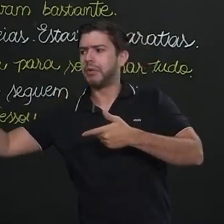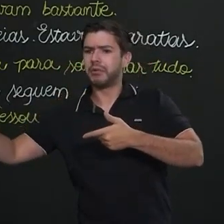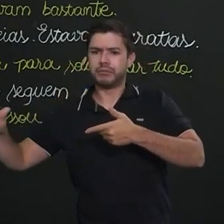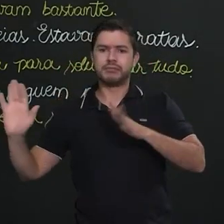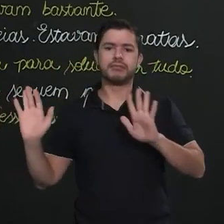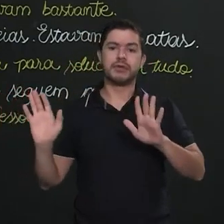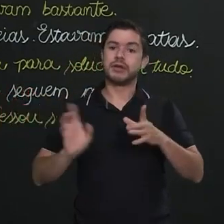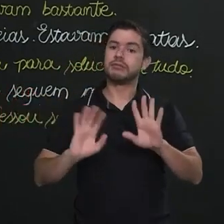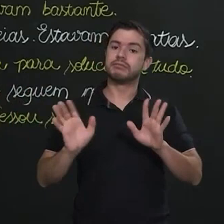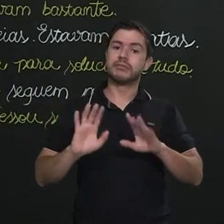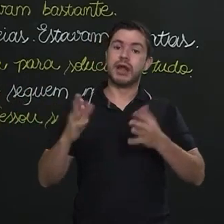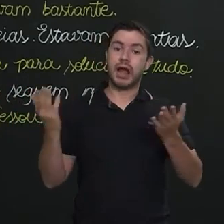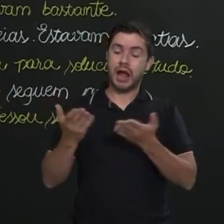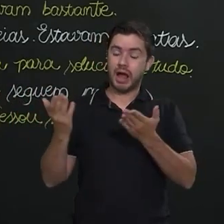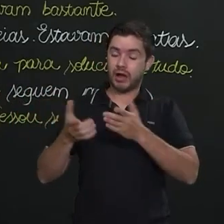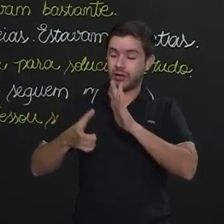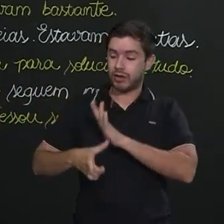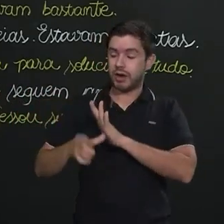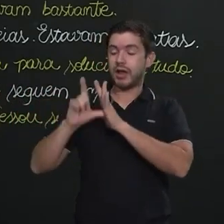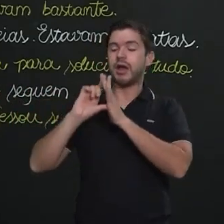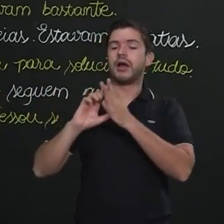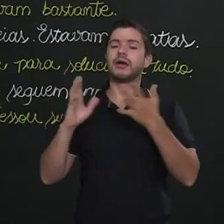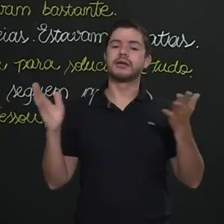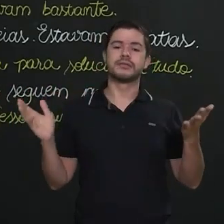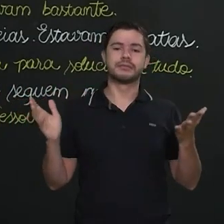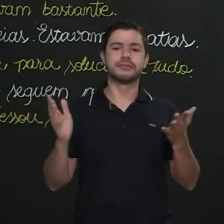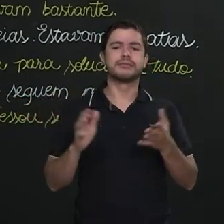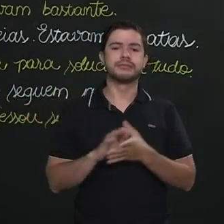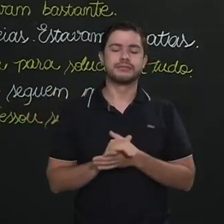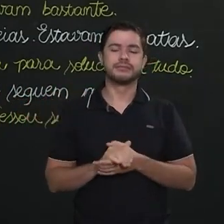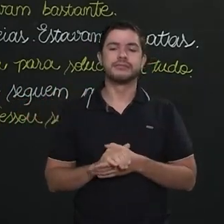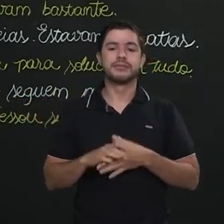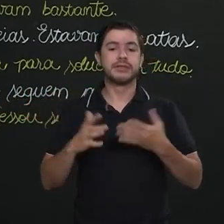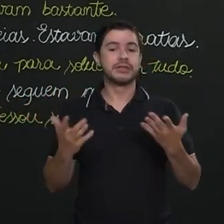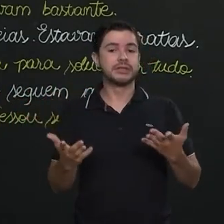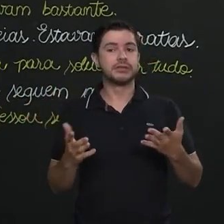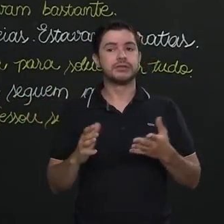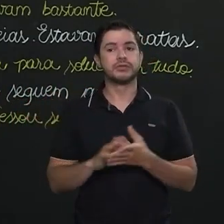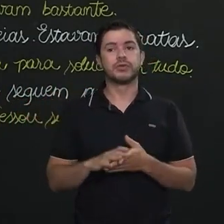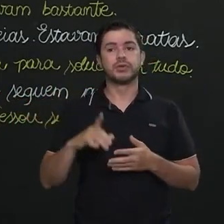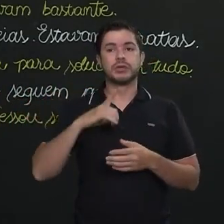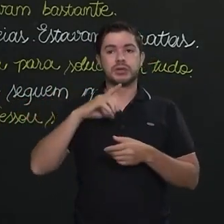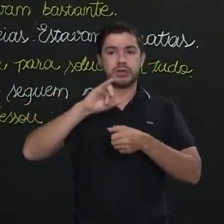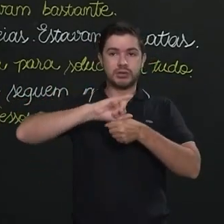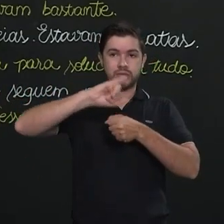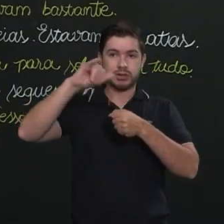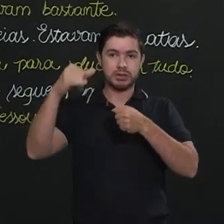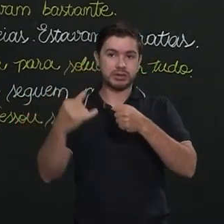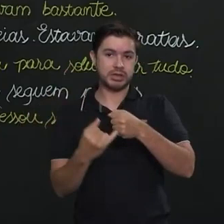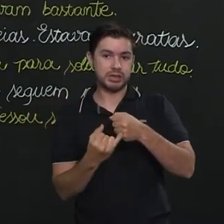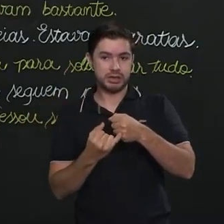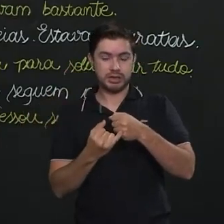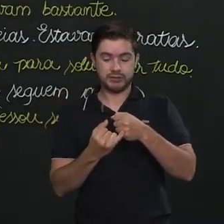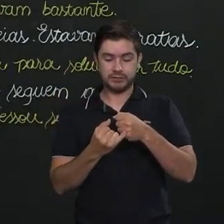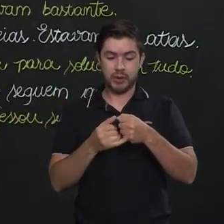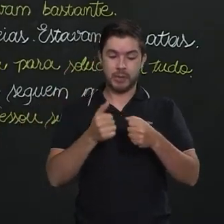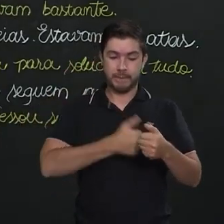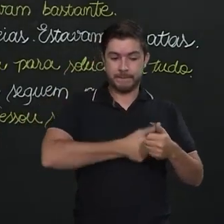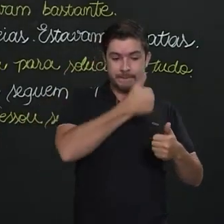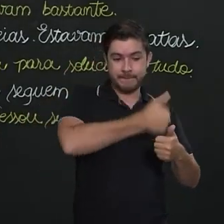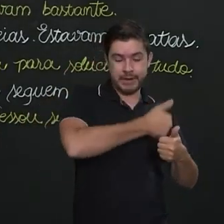Interessantes, aulas, extrovertidas e lindas, referentes a elas. Então, quando o adjetivo